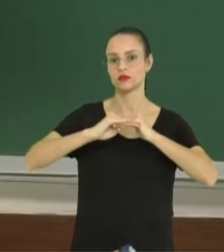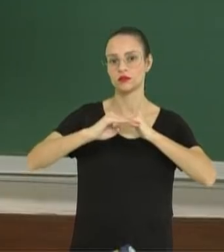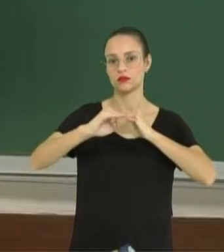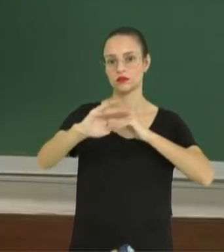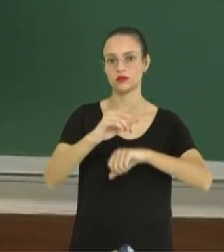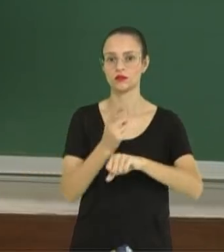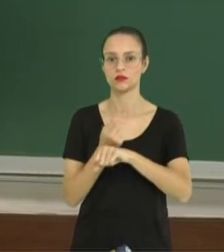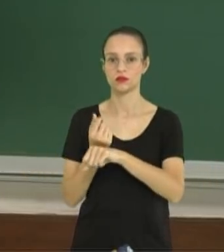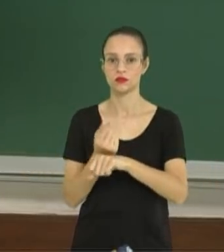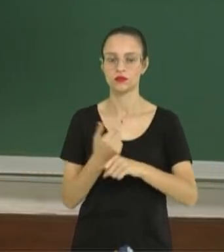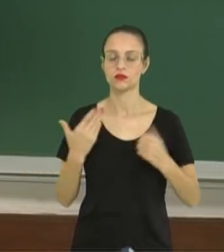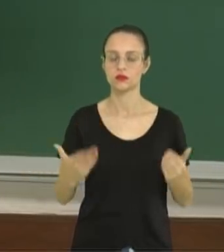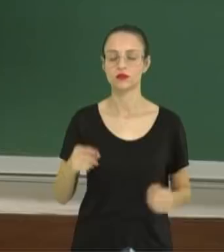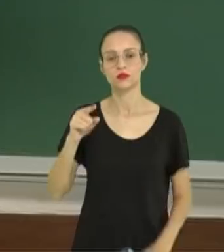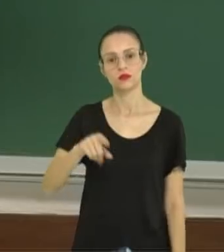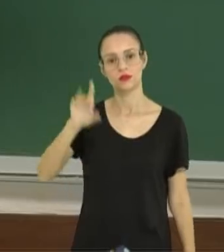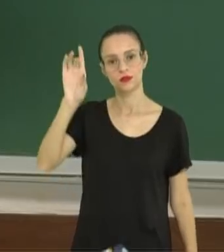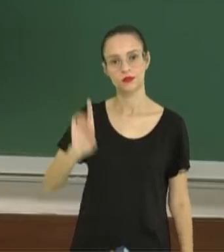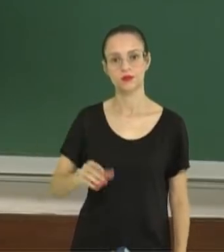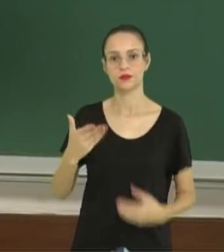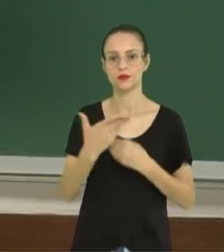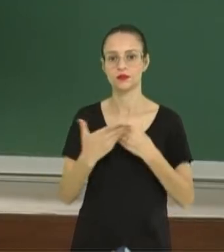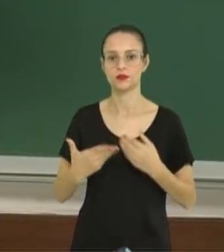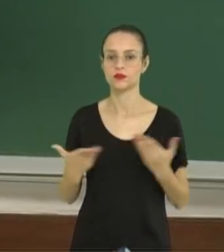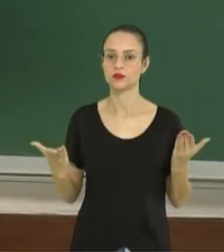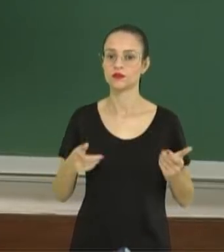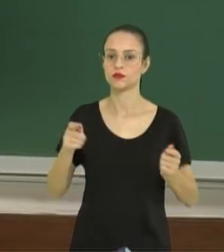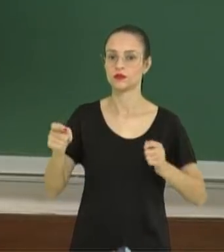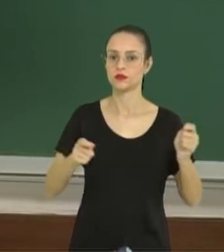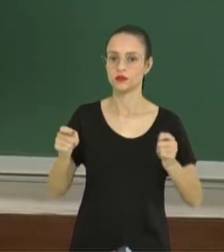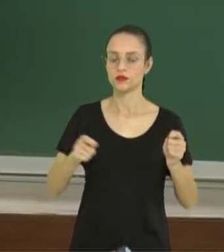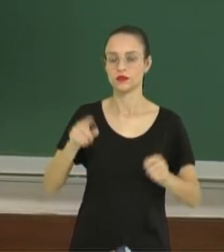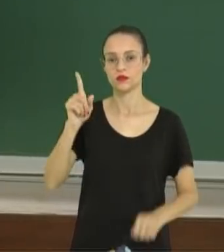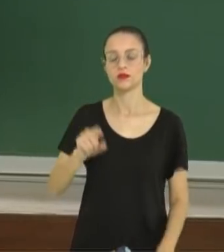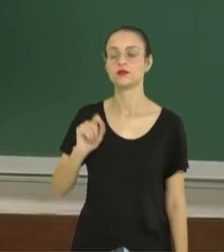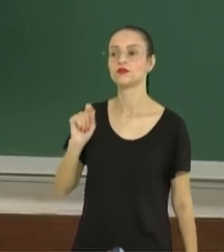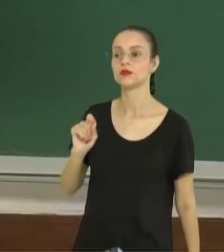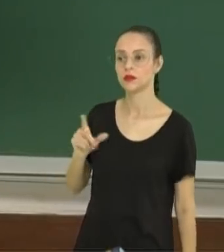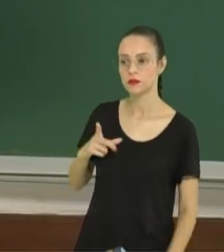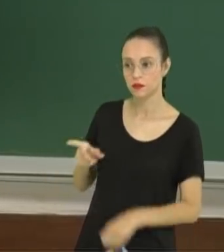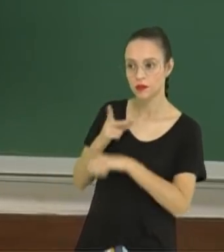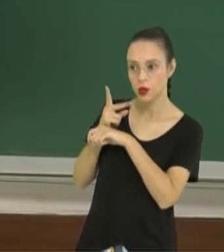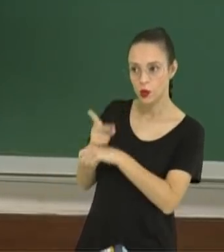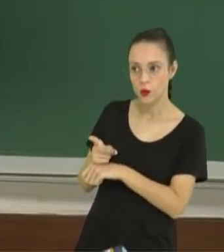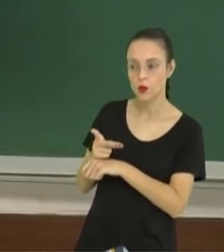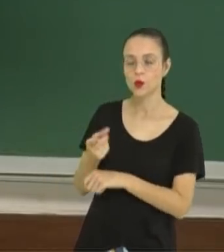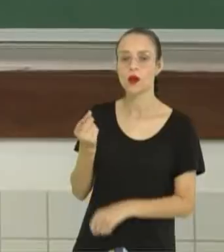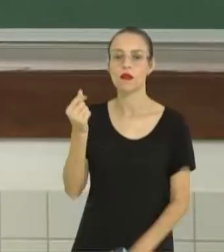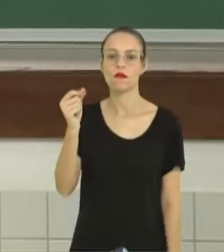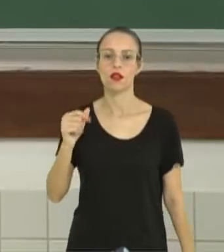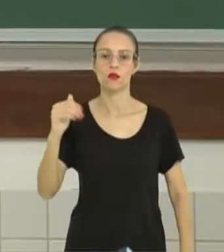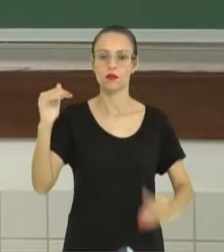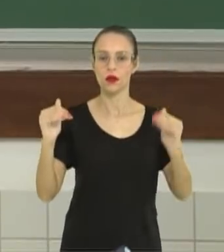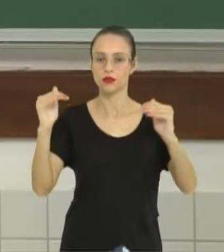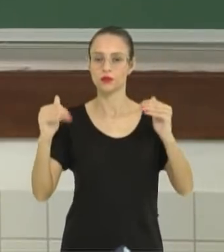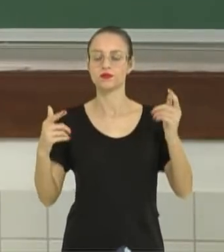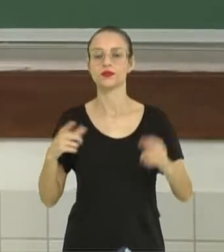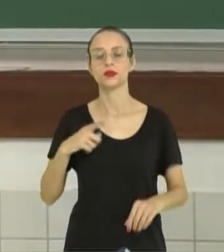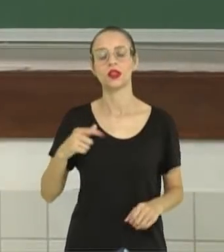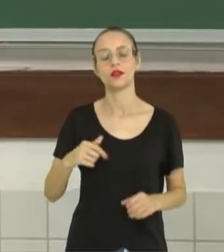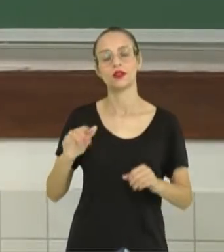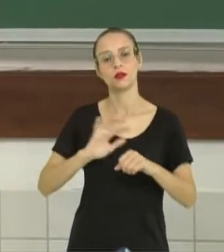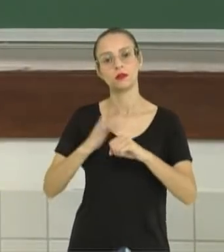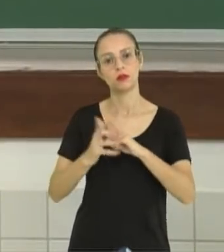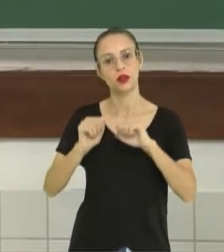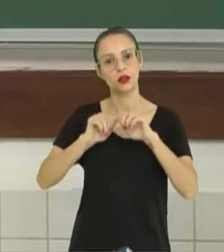nação. Então, esse é o direito que o Estado tem hoje. O que regula o mercado é a lei da oferta e da procura. Tivemos, durante a pandemia,